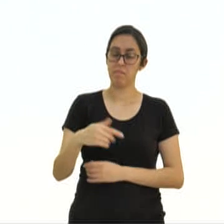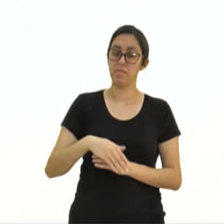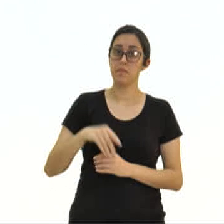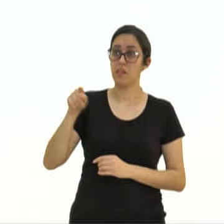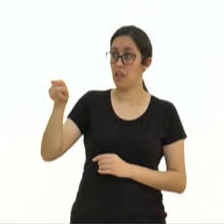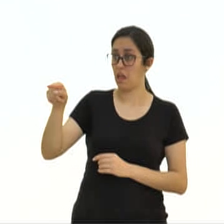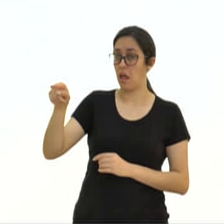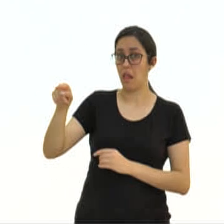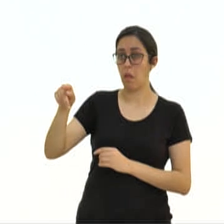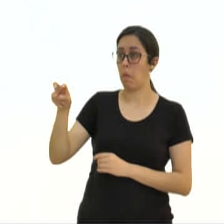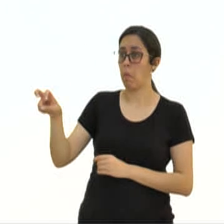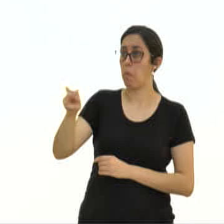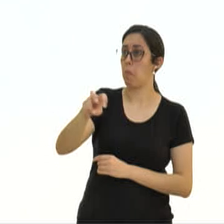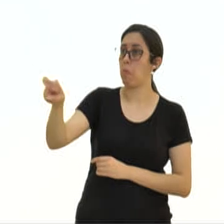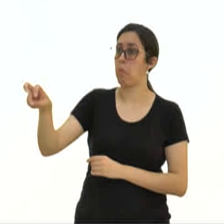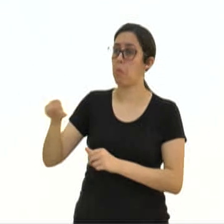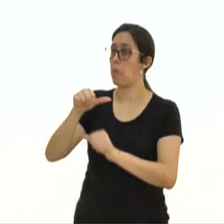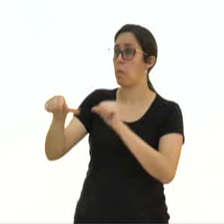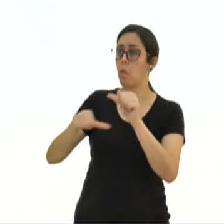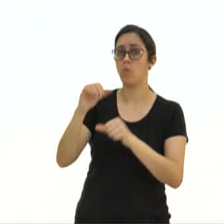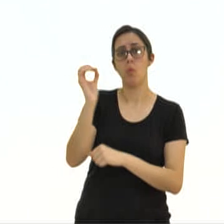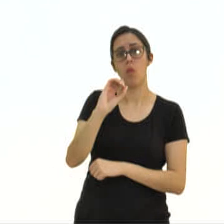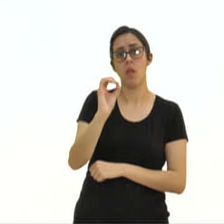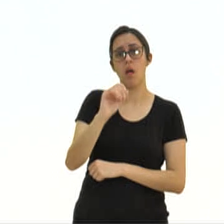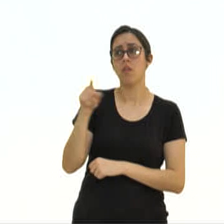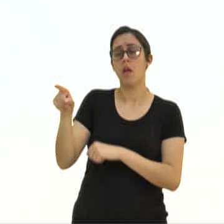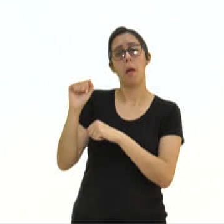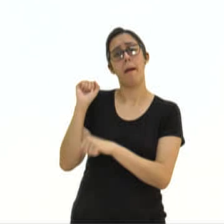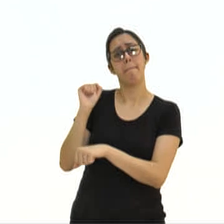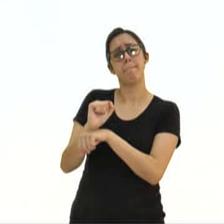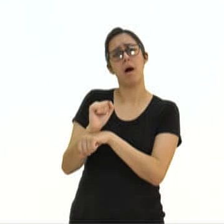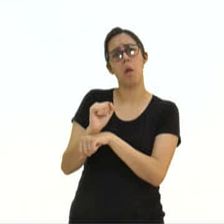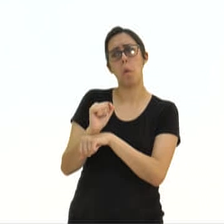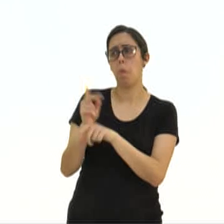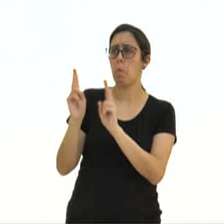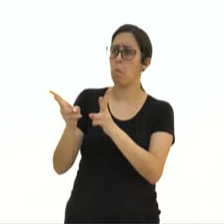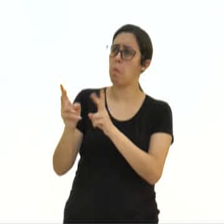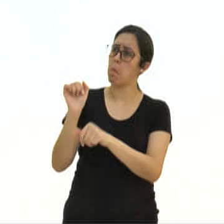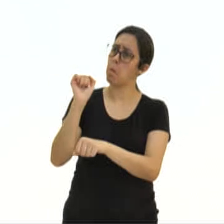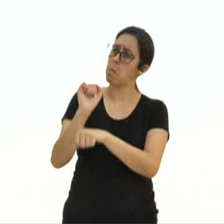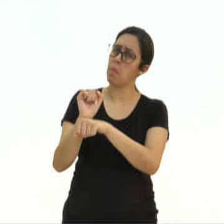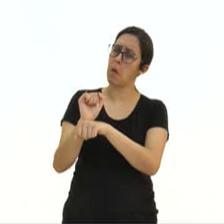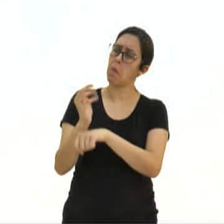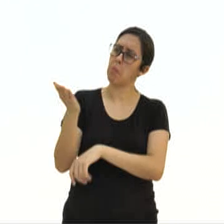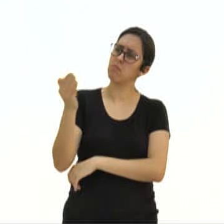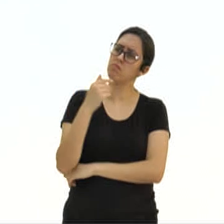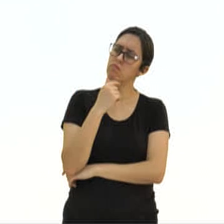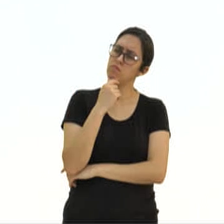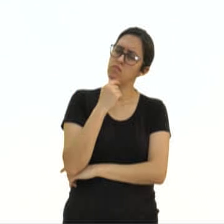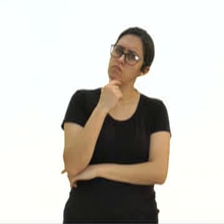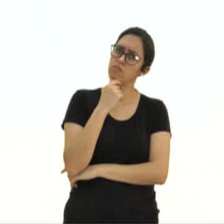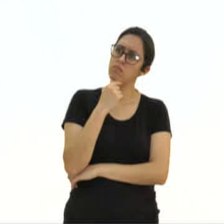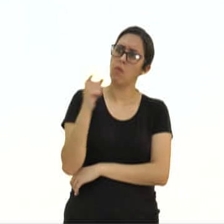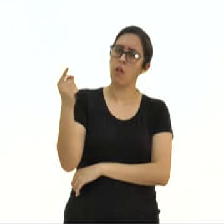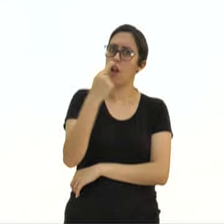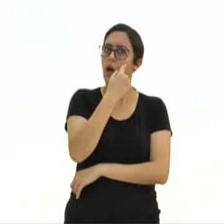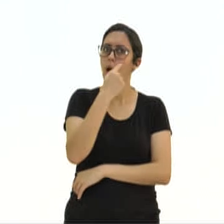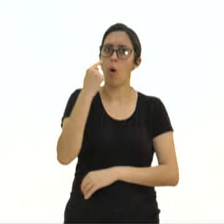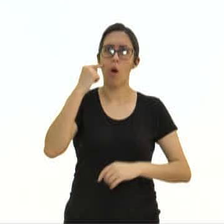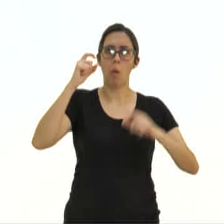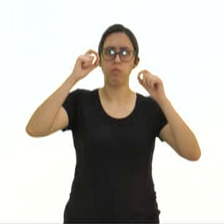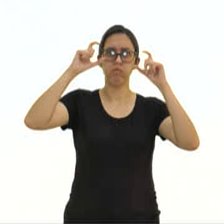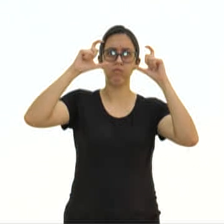a princípio, e quase não saíra da mesma atitude. Não tinha os grandes olhos compridos